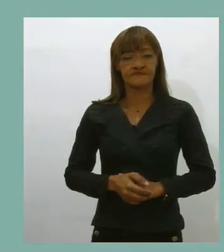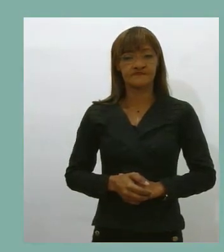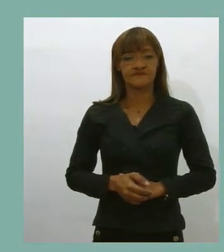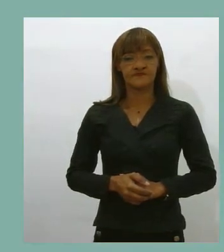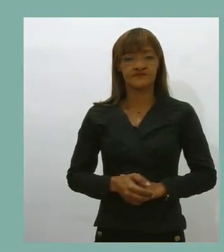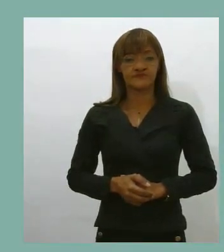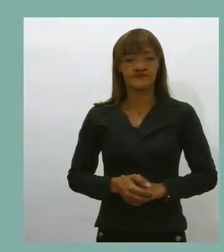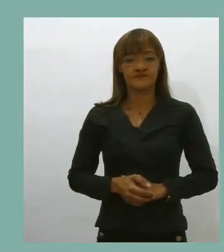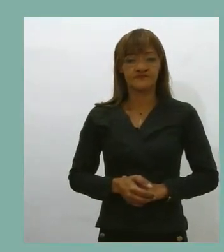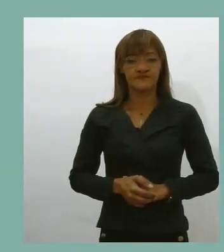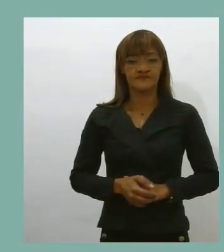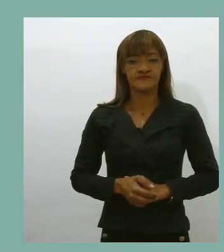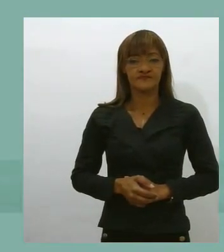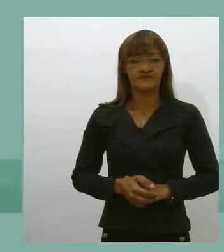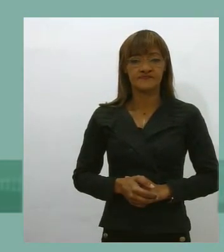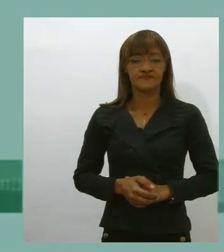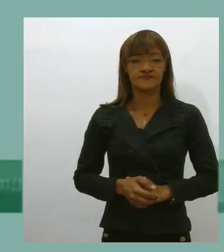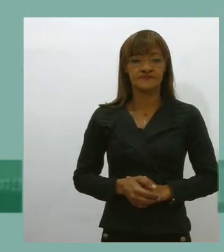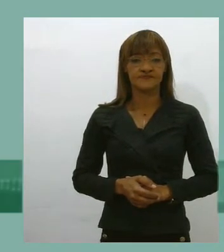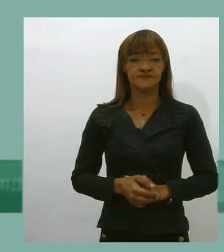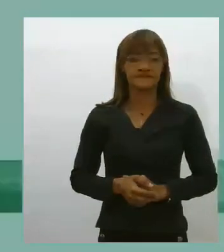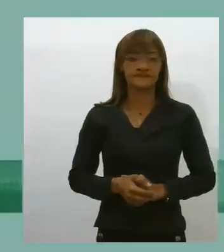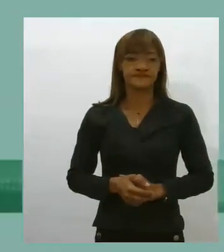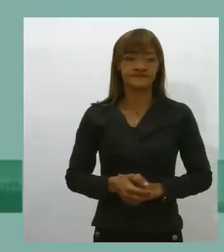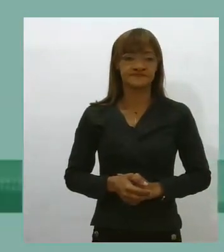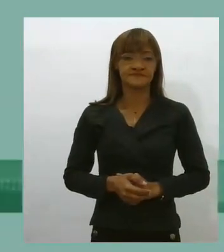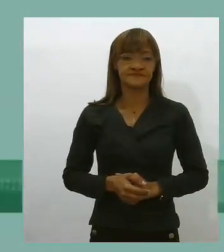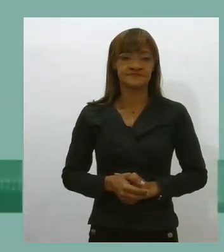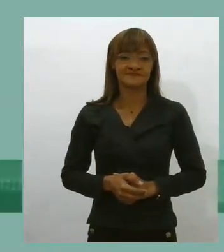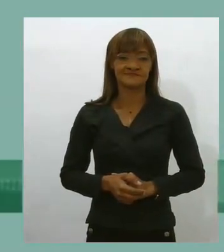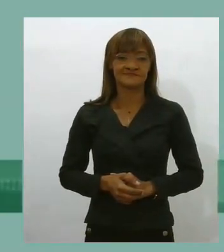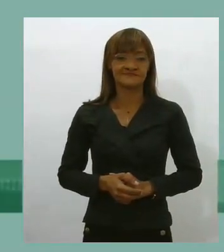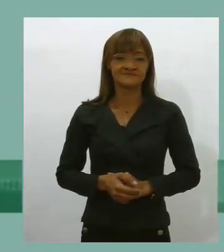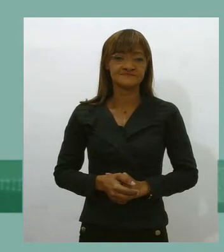aí dá para não cair besteira né